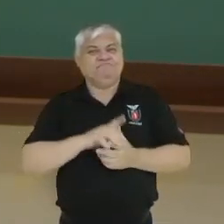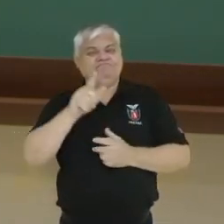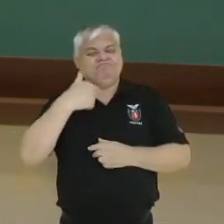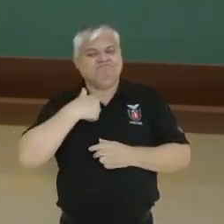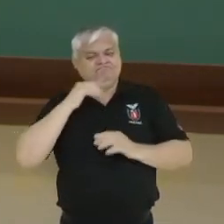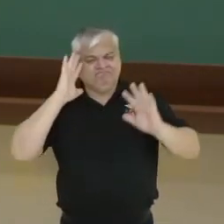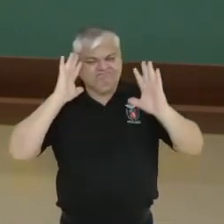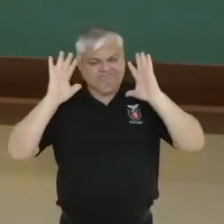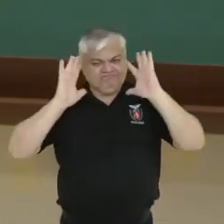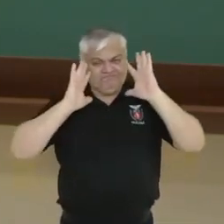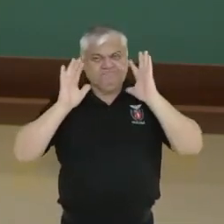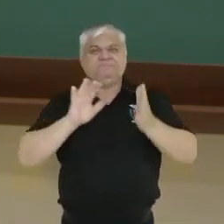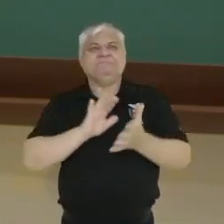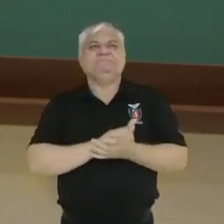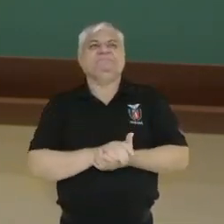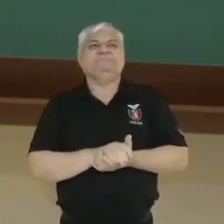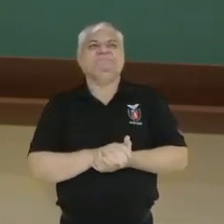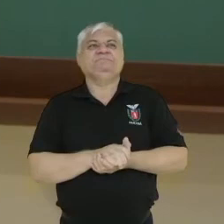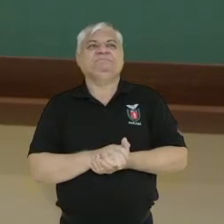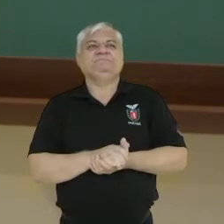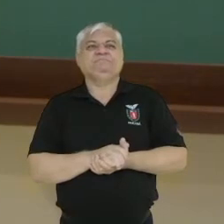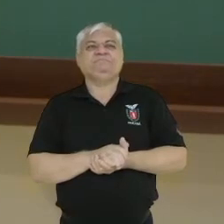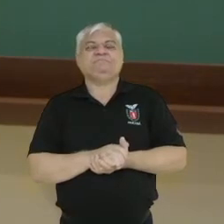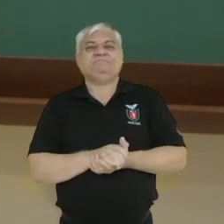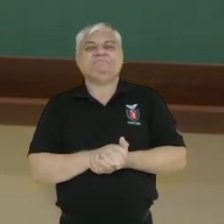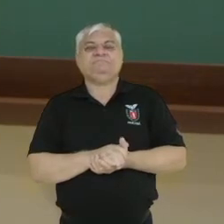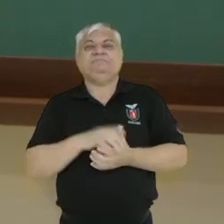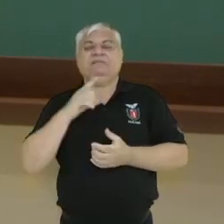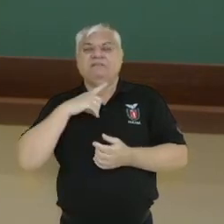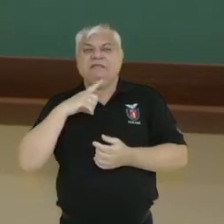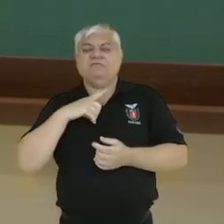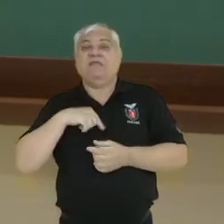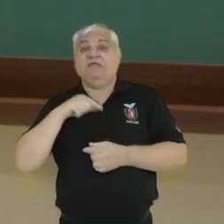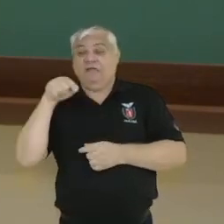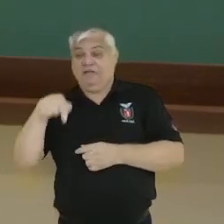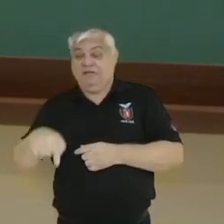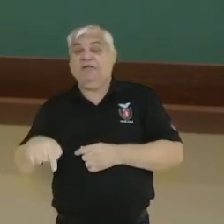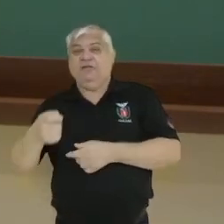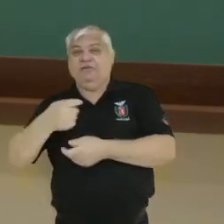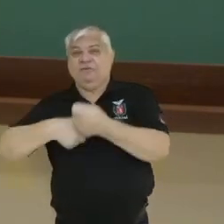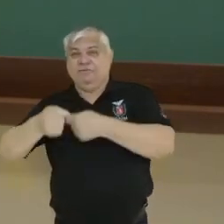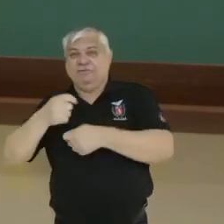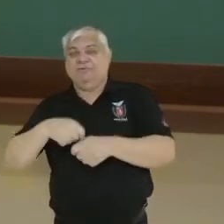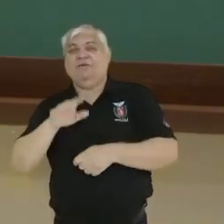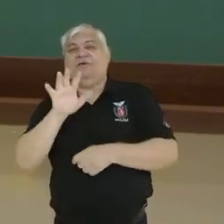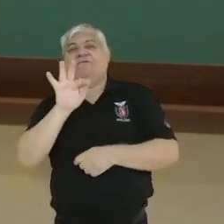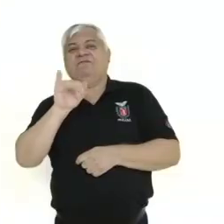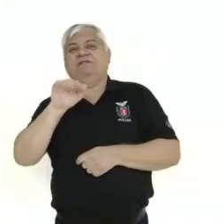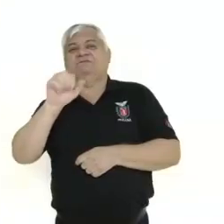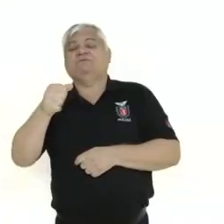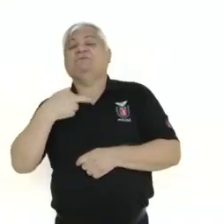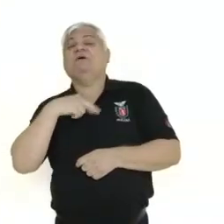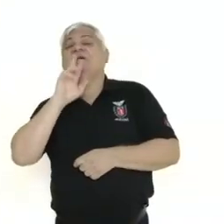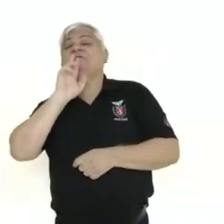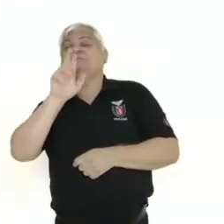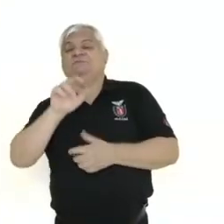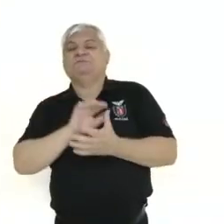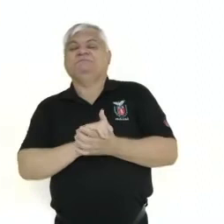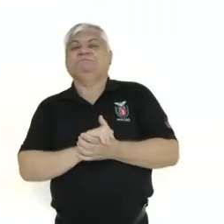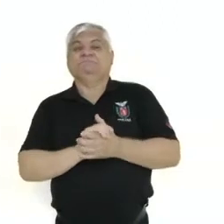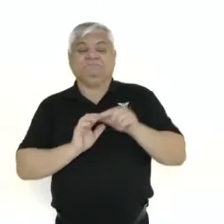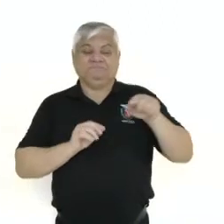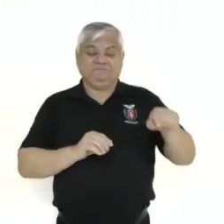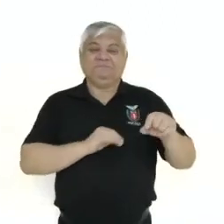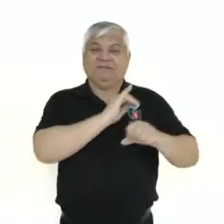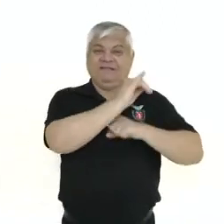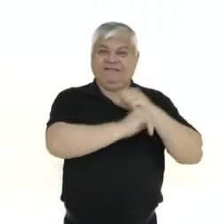respeito disso que a gente conversou. Tendo em vista os tipos de negócio físico e online, responda. As despesas dos